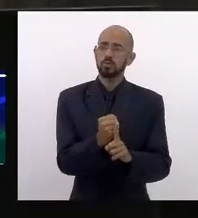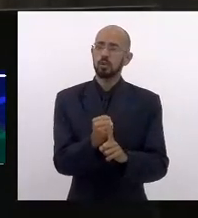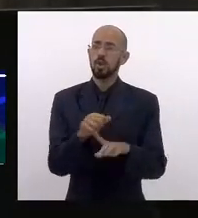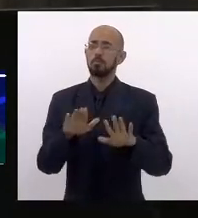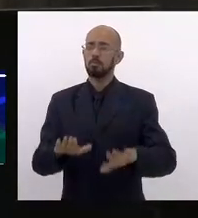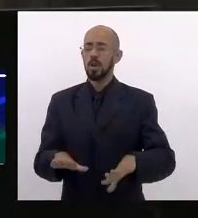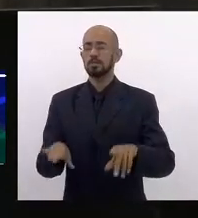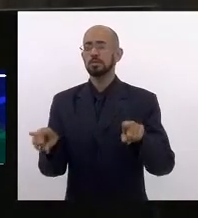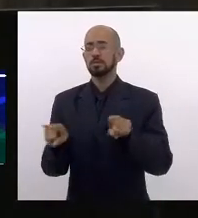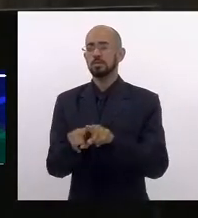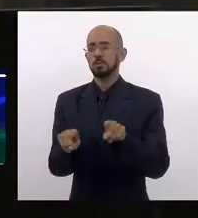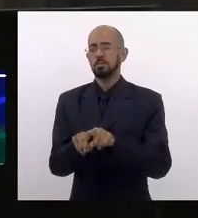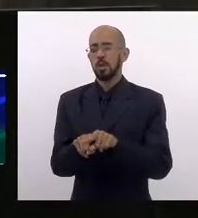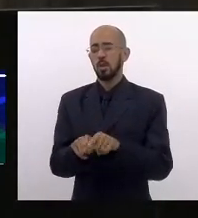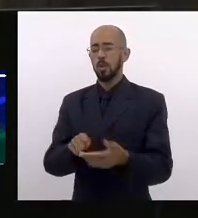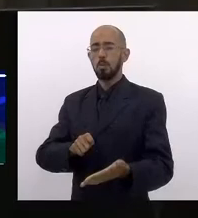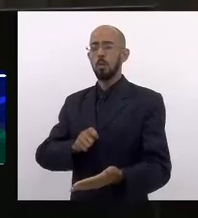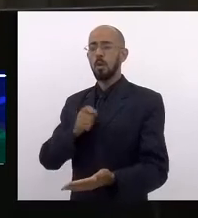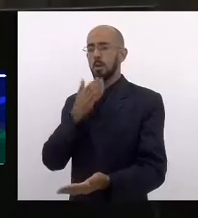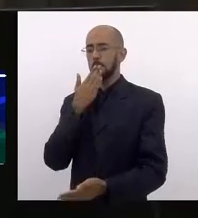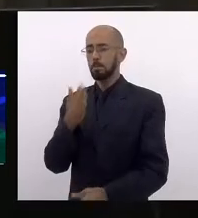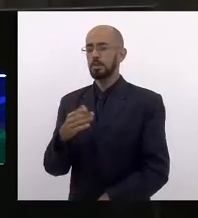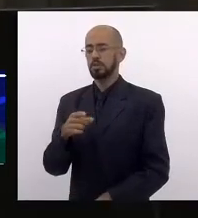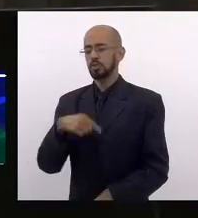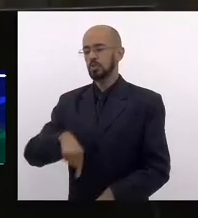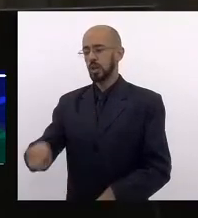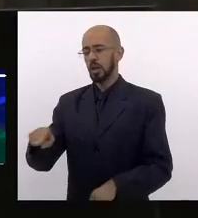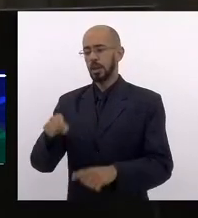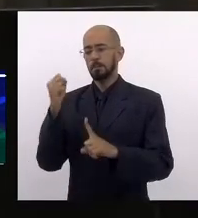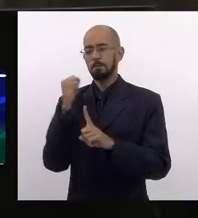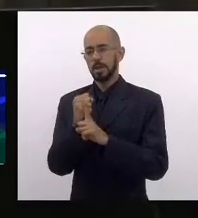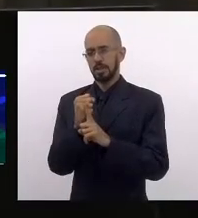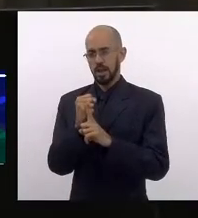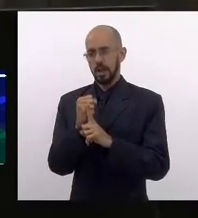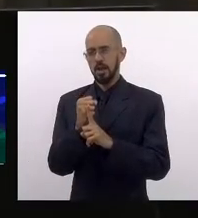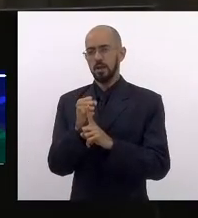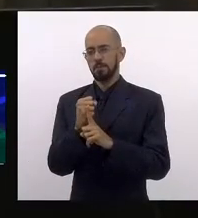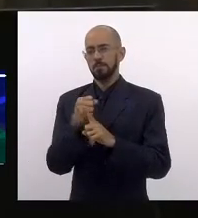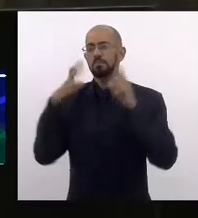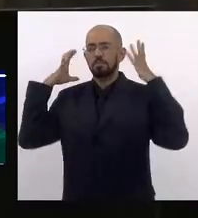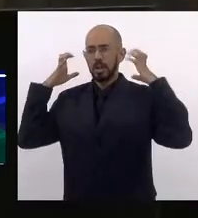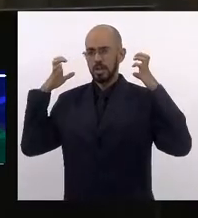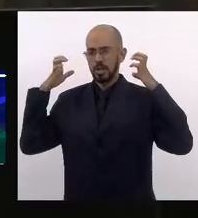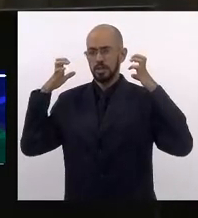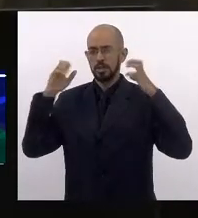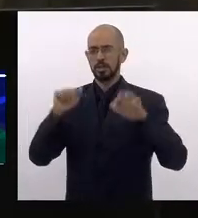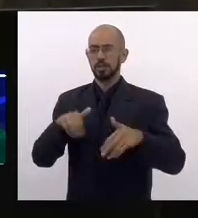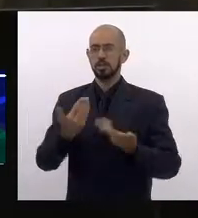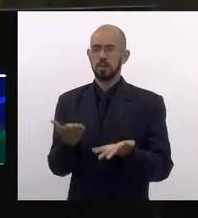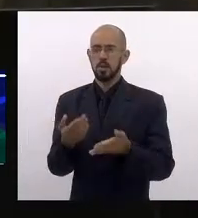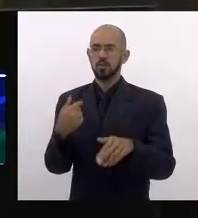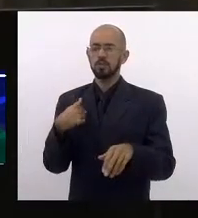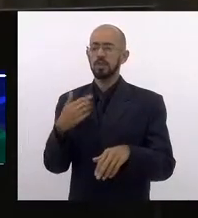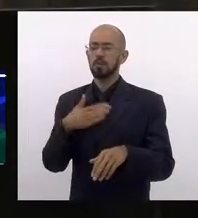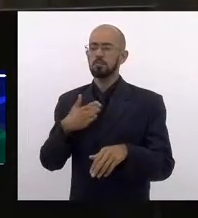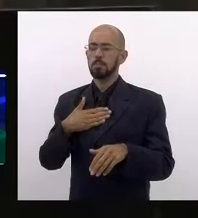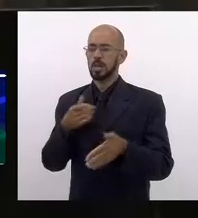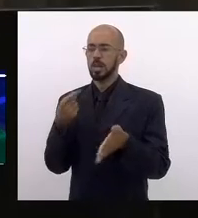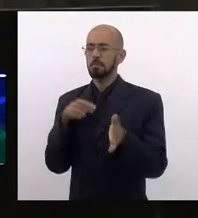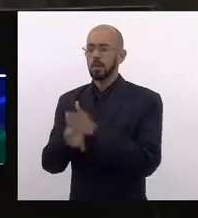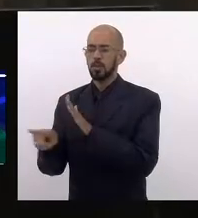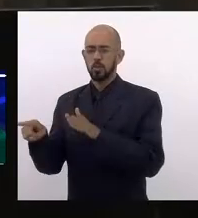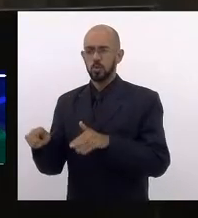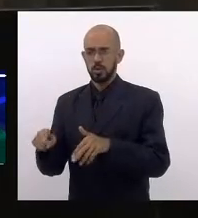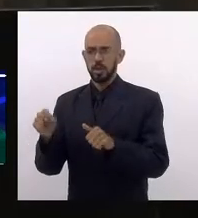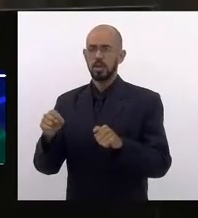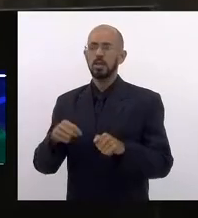como os bandantes do assassinato de Marielle Franco. Então, fica aqui essa pergunta e levantando essa